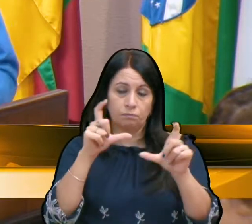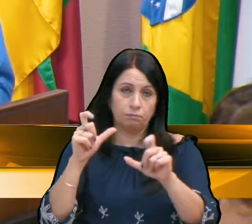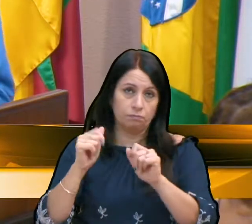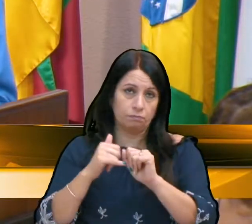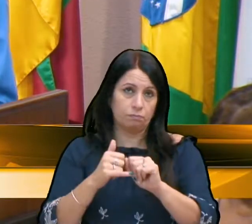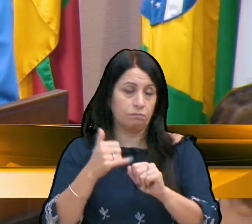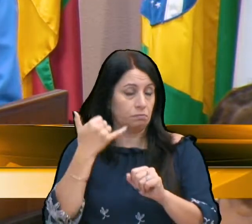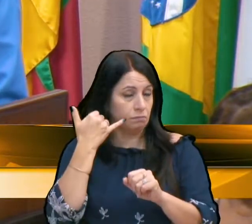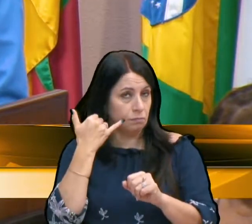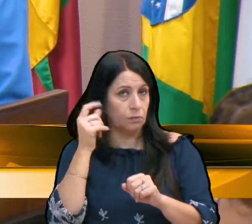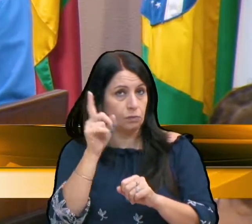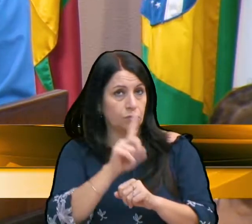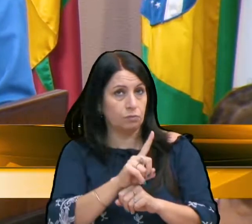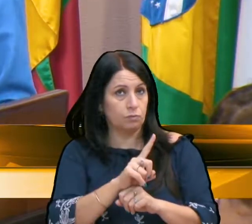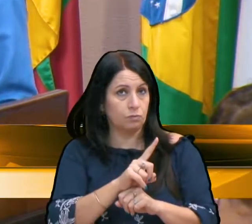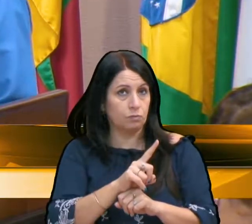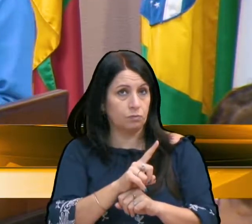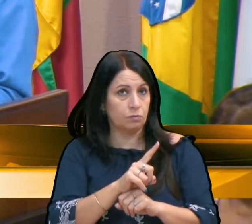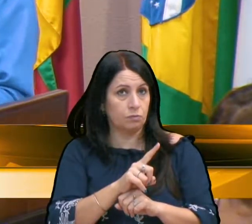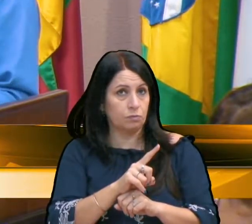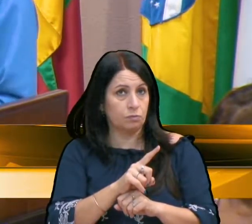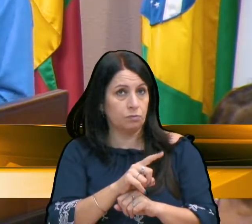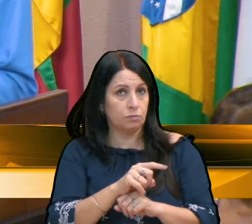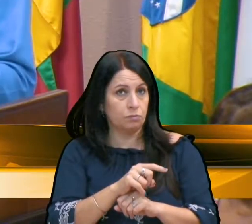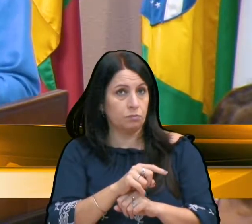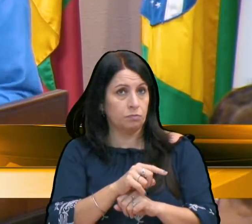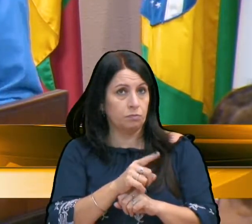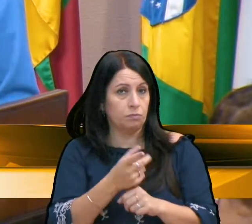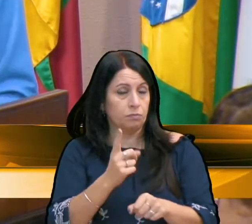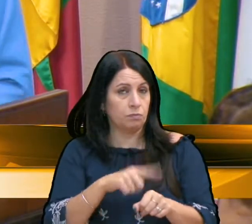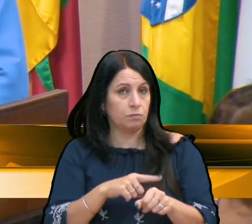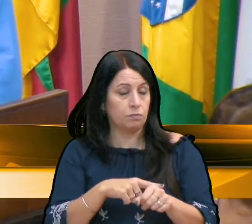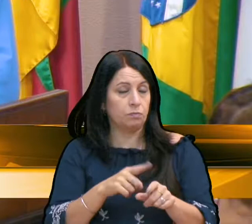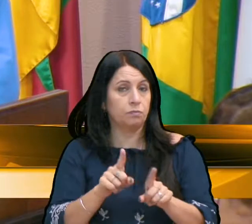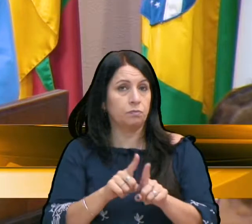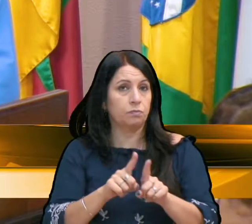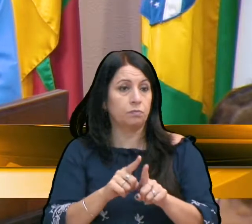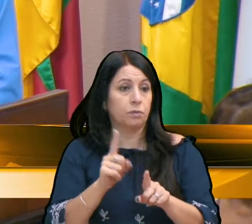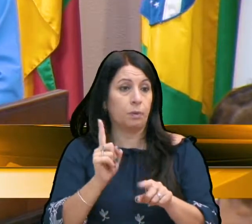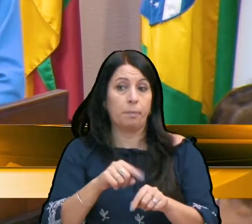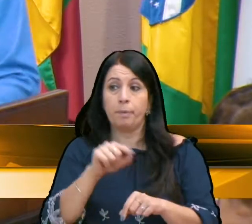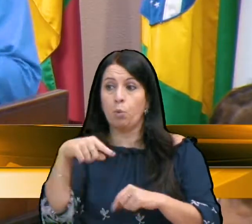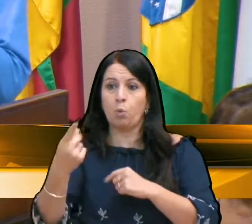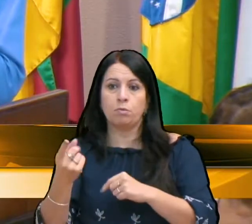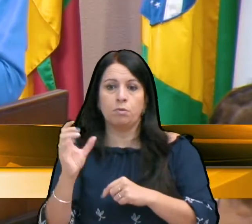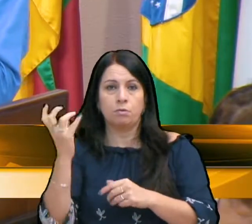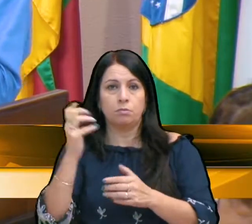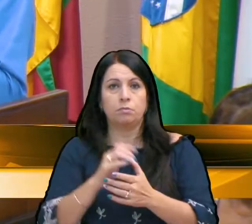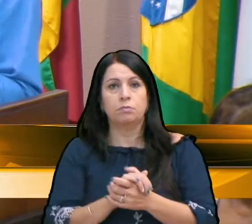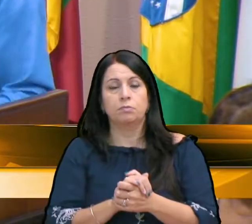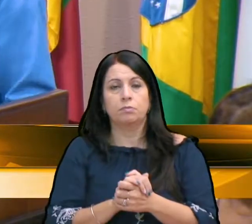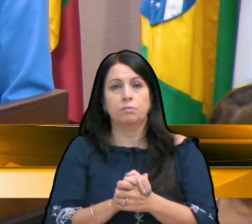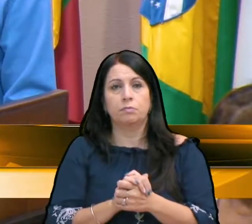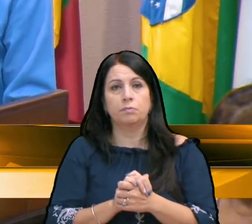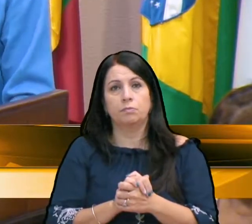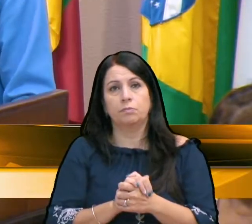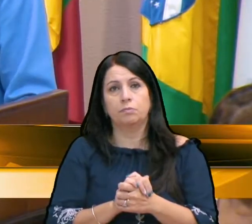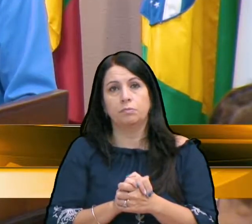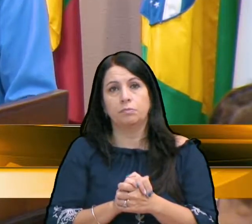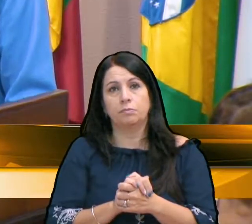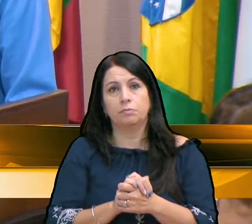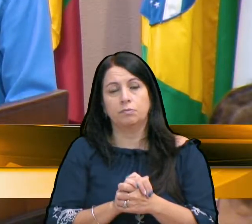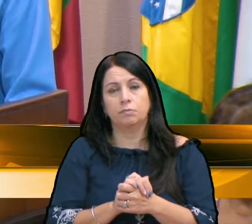mostrar, e depois um dia perfeito, que a gente sabe que não é uma hora para outra também que as coisas acontecem. E em termos do